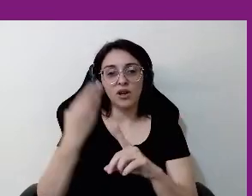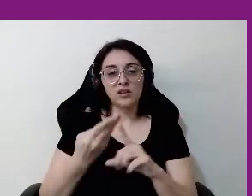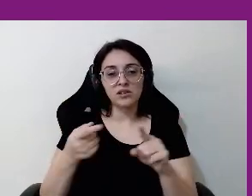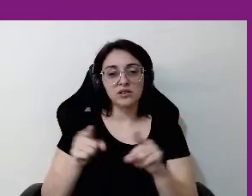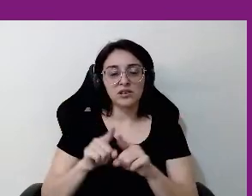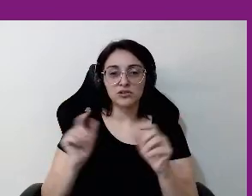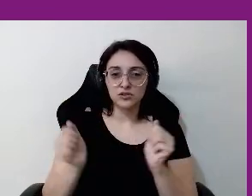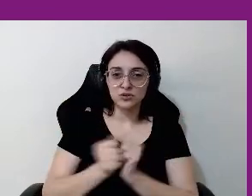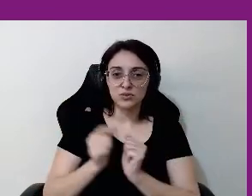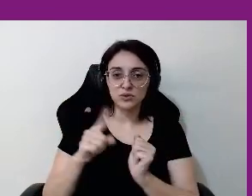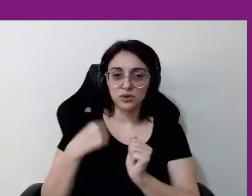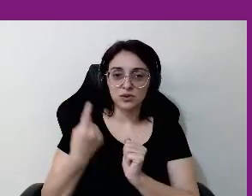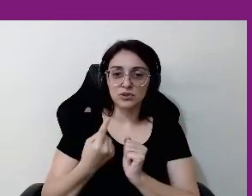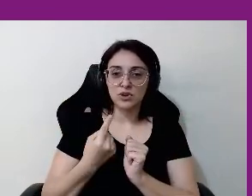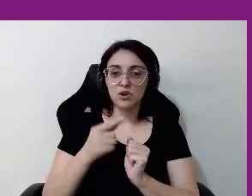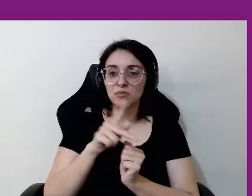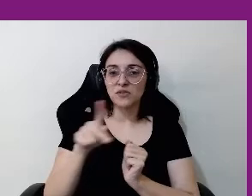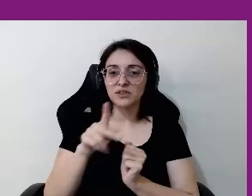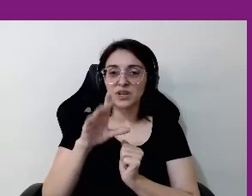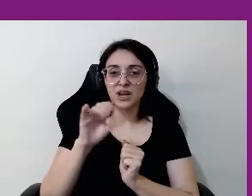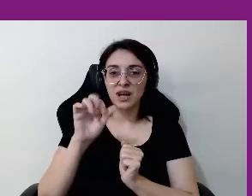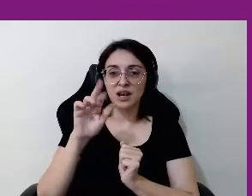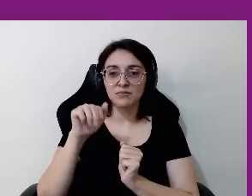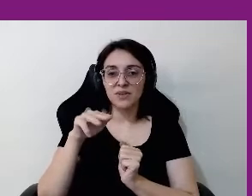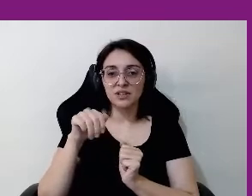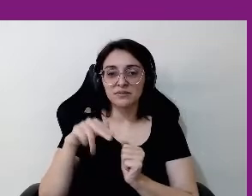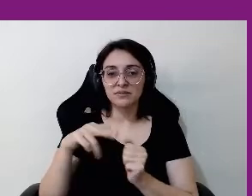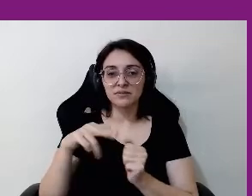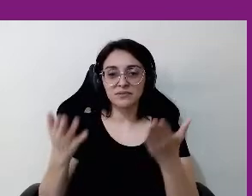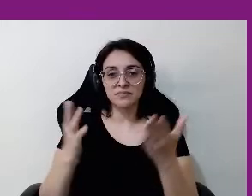aqui conosco. Professora Carmen, a palavra é sua.